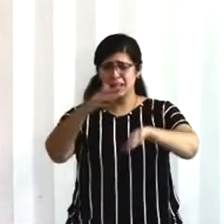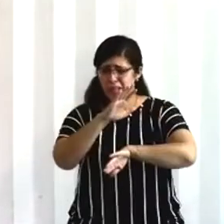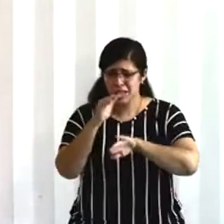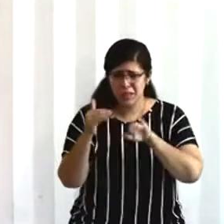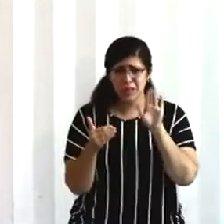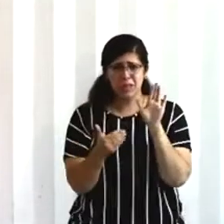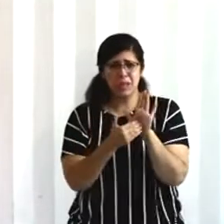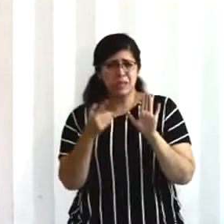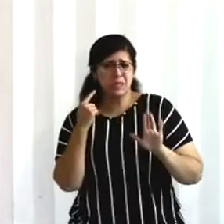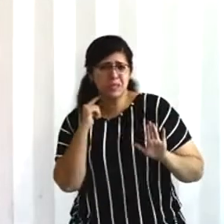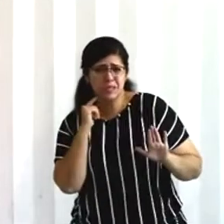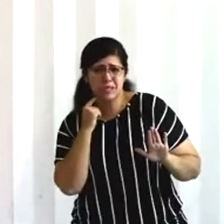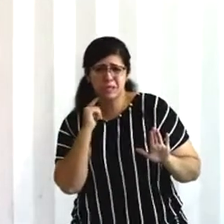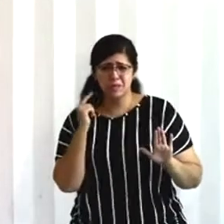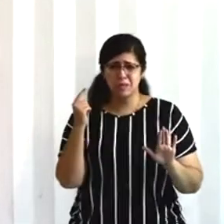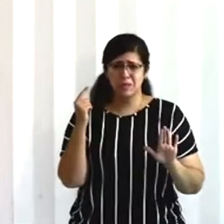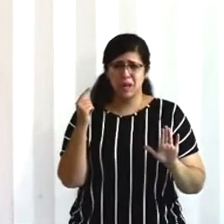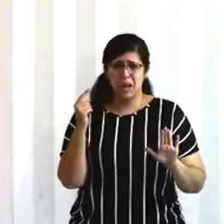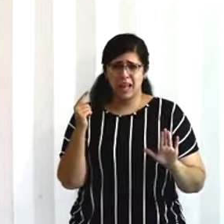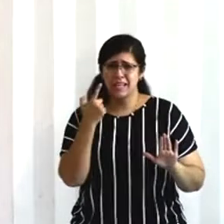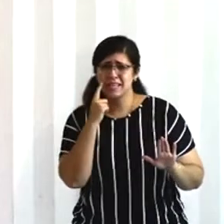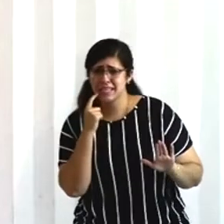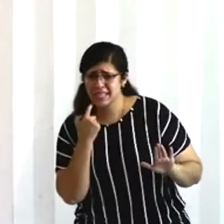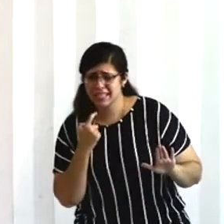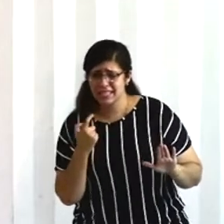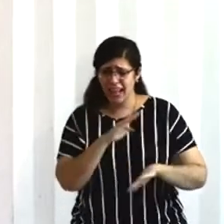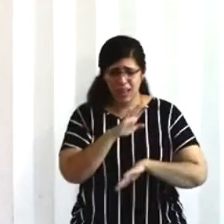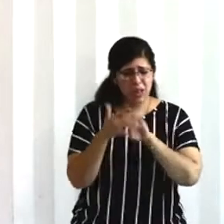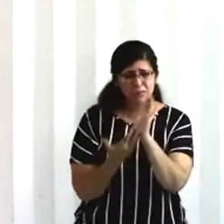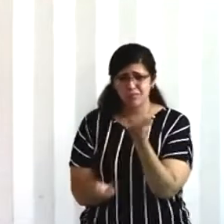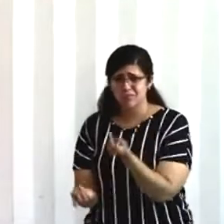serão queimadas, servirão de pastos ao fogo.